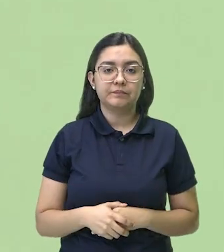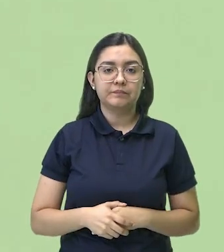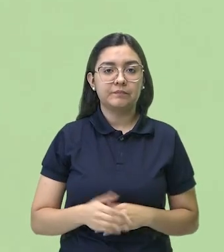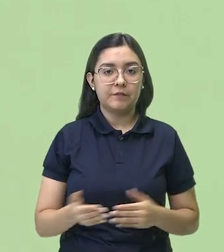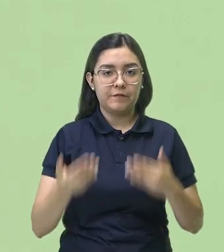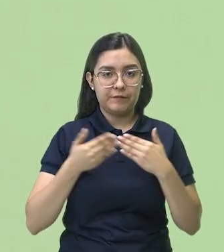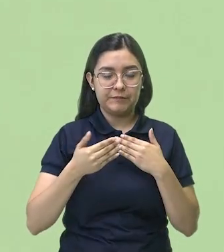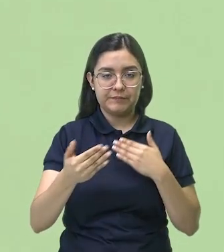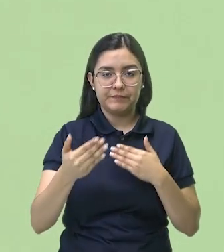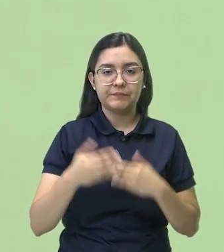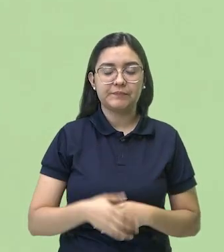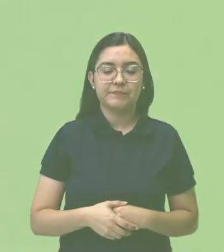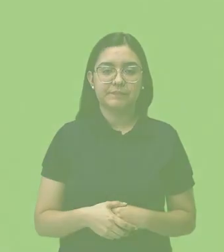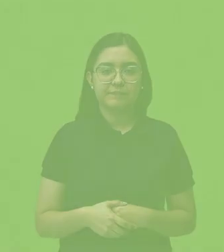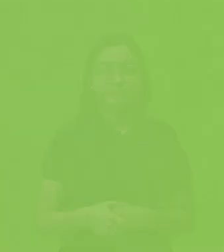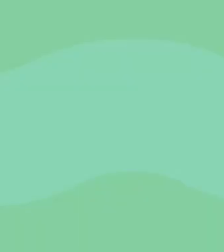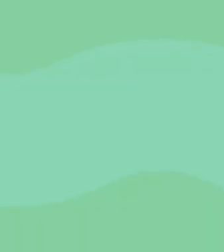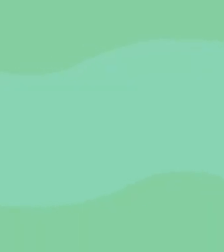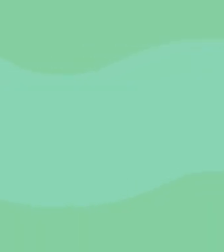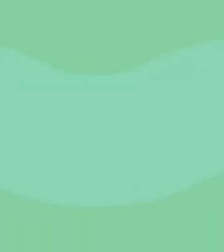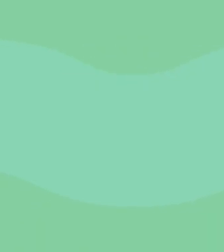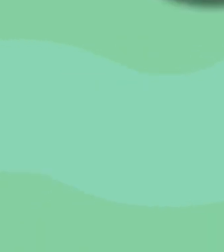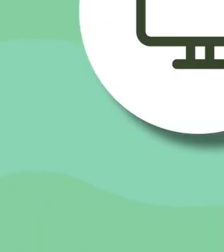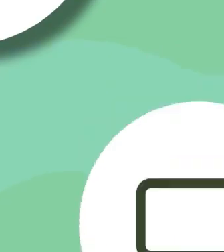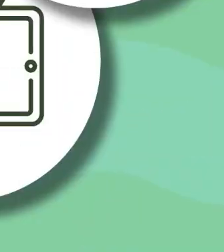Então, vamos à nossa revisão.